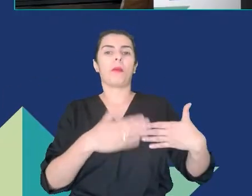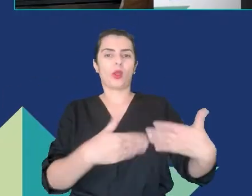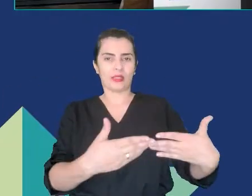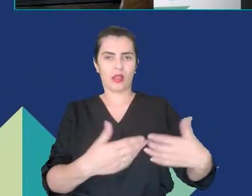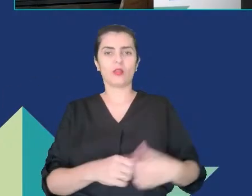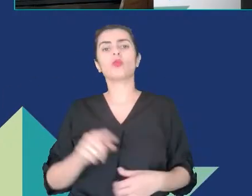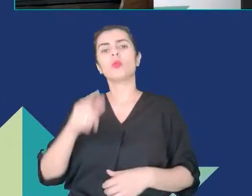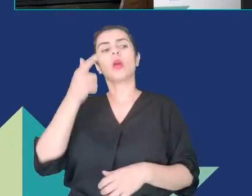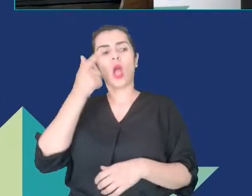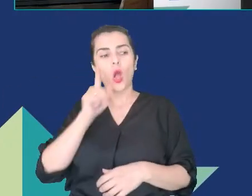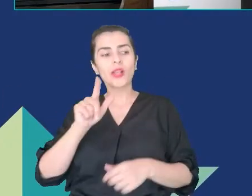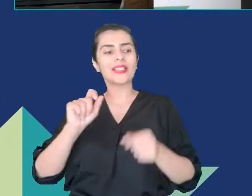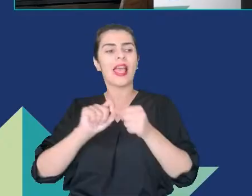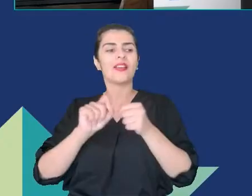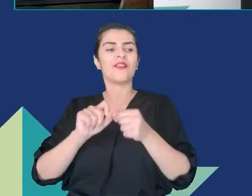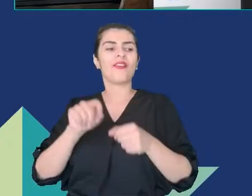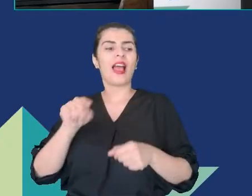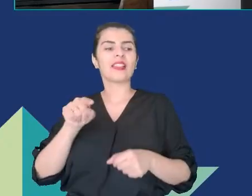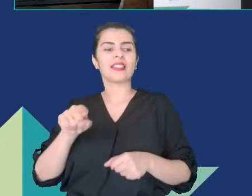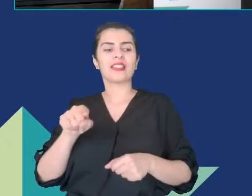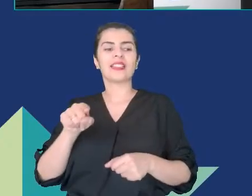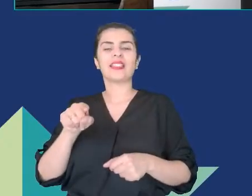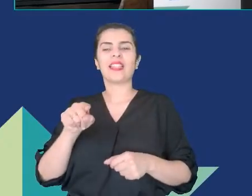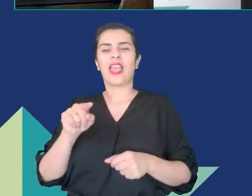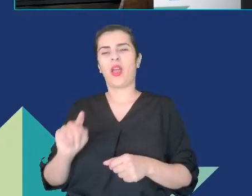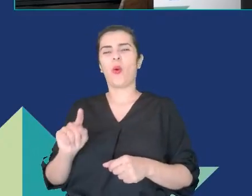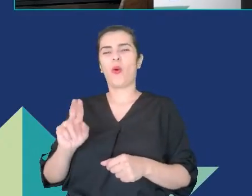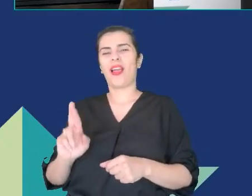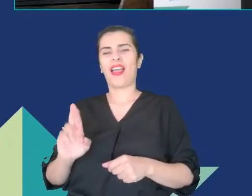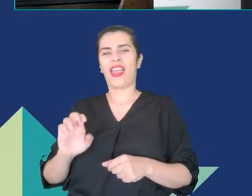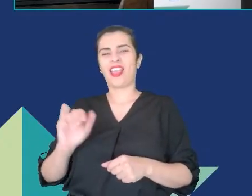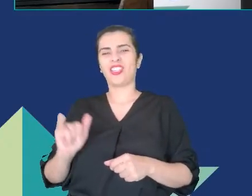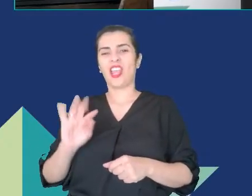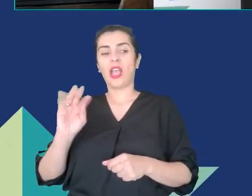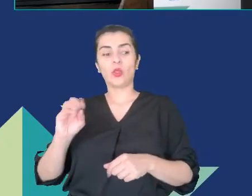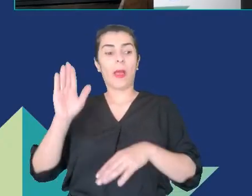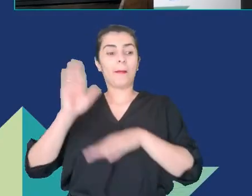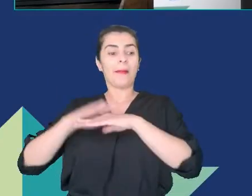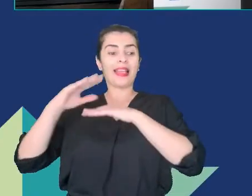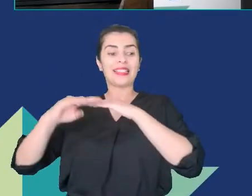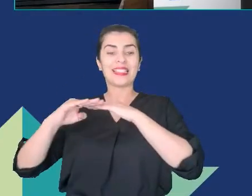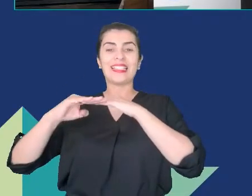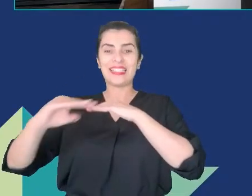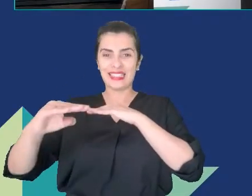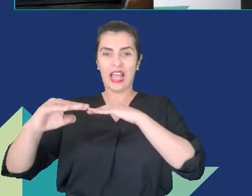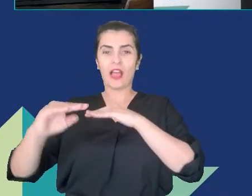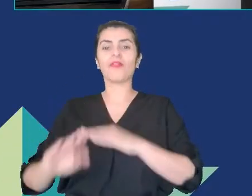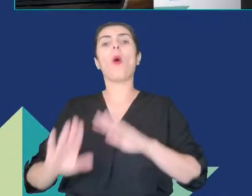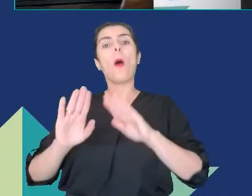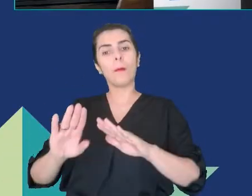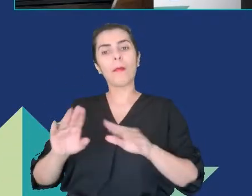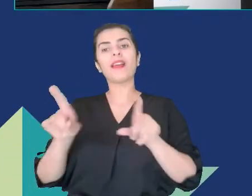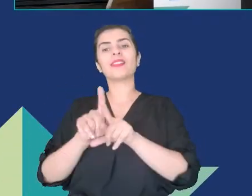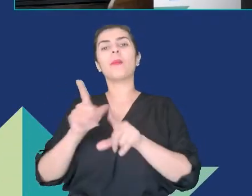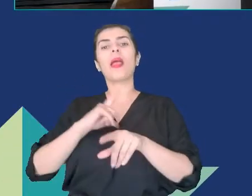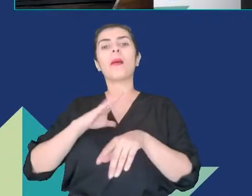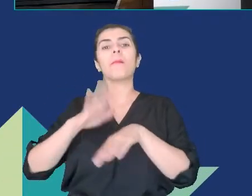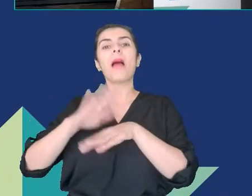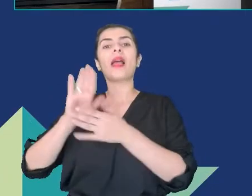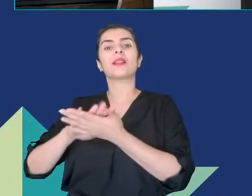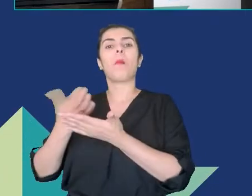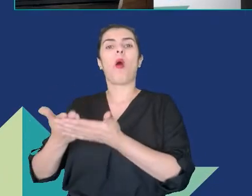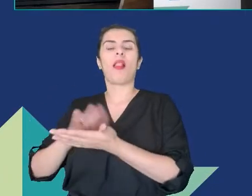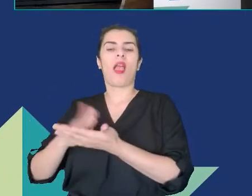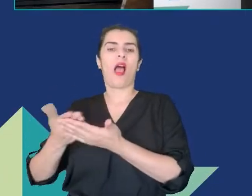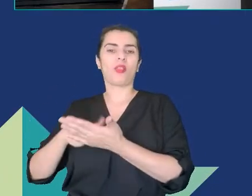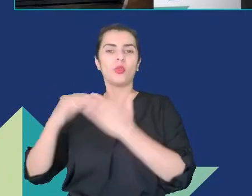um rejeito mais estável granulometricamente, mas que, na verdade, gera maior instabilidade de umidade. Então, depois de que todas